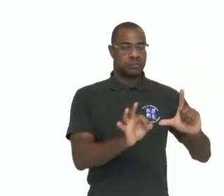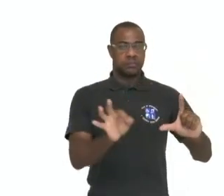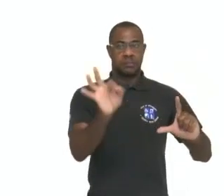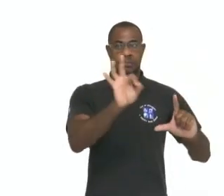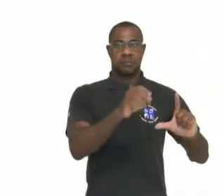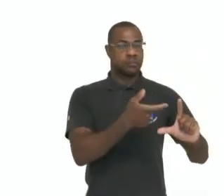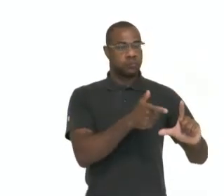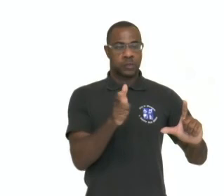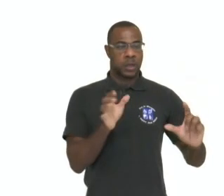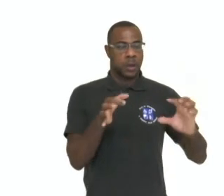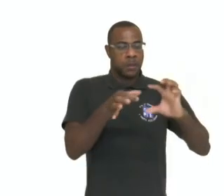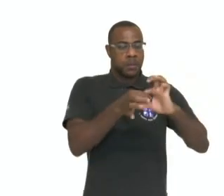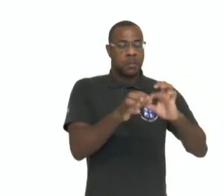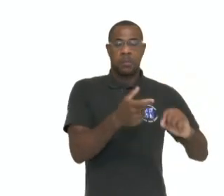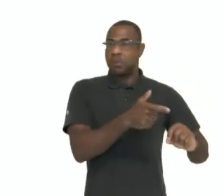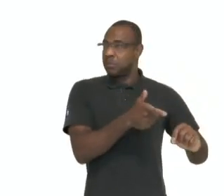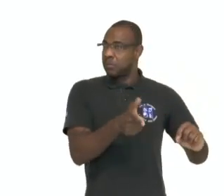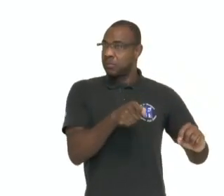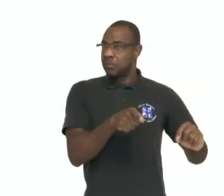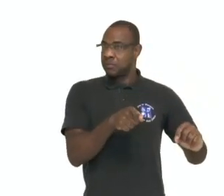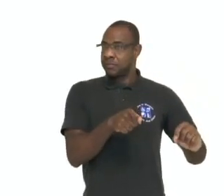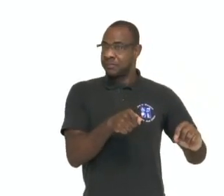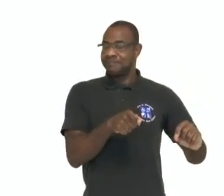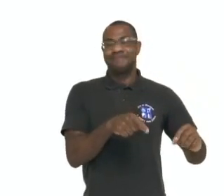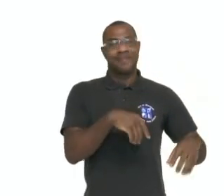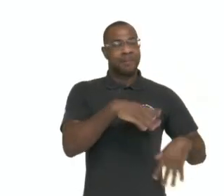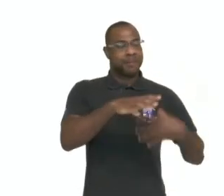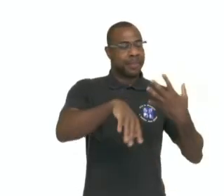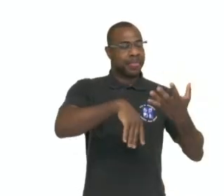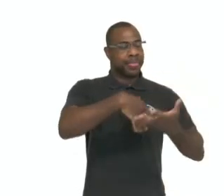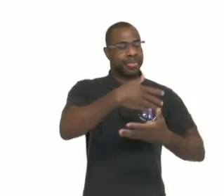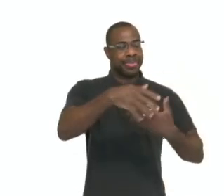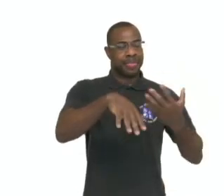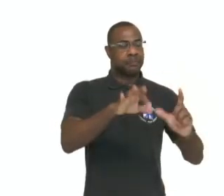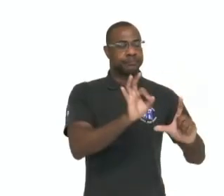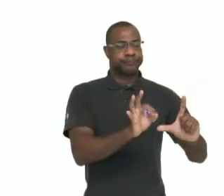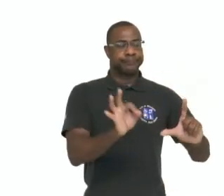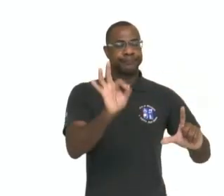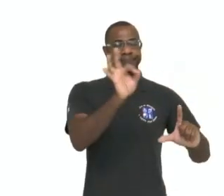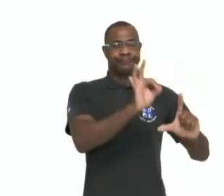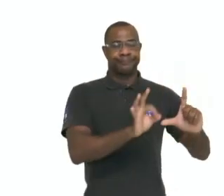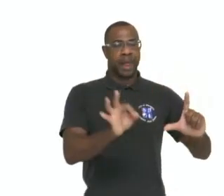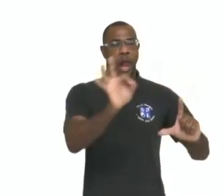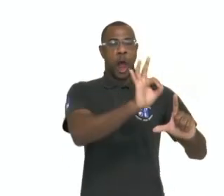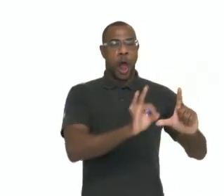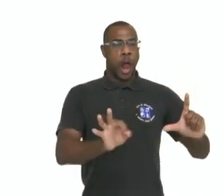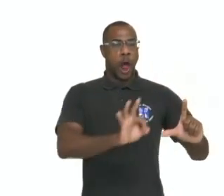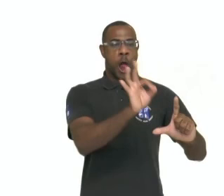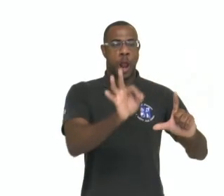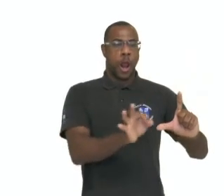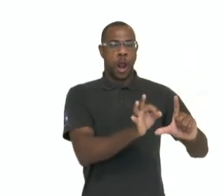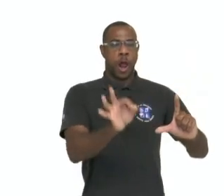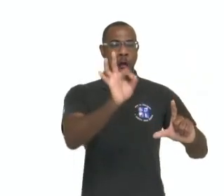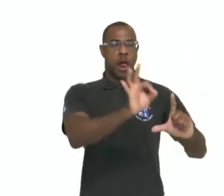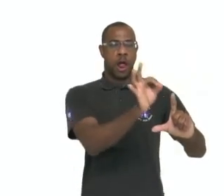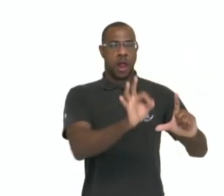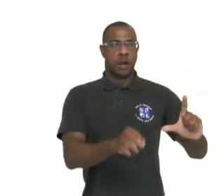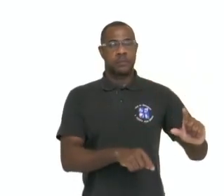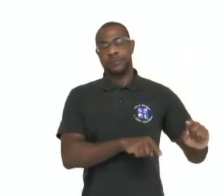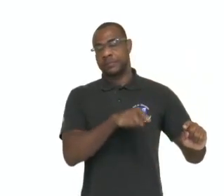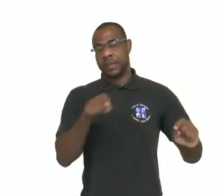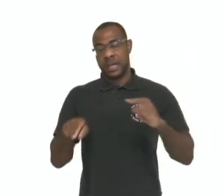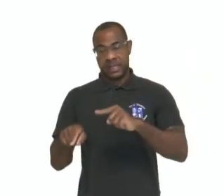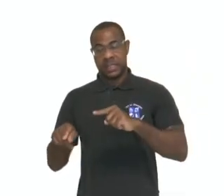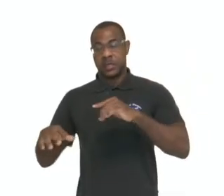desordenado. Quando submetido a uma tensão elétrica, o movimento passa a ser ordenado